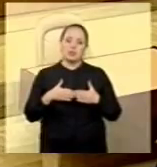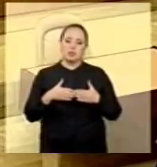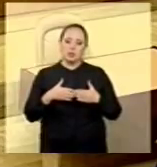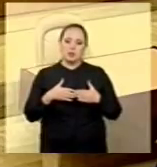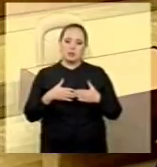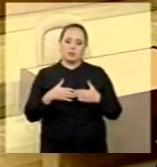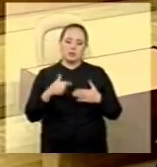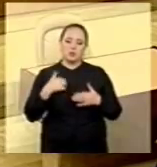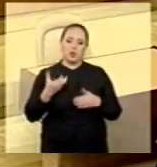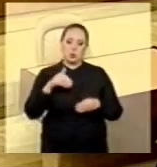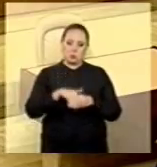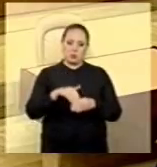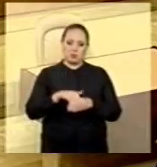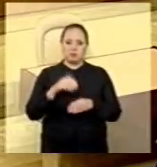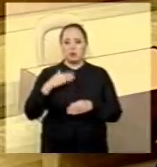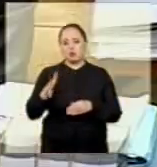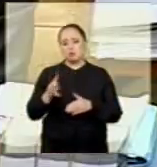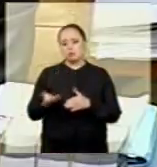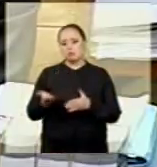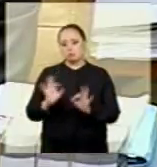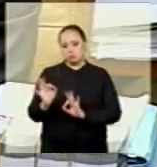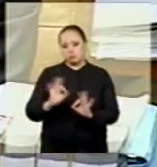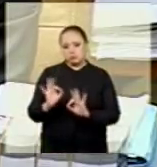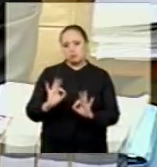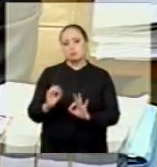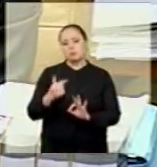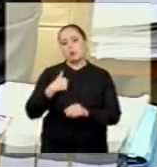produzir o meu voto, que já havia elaborado,